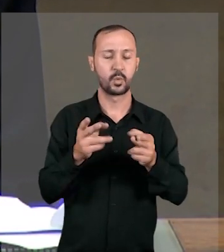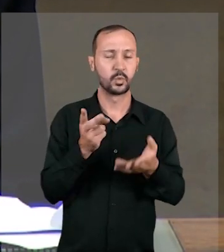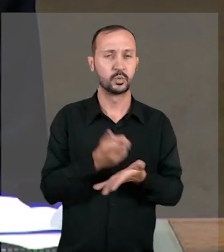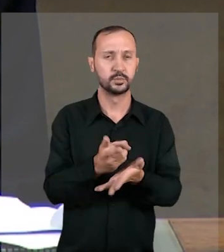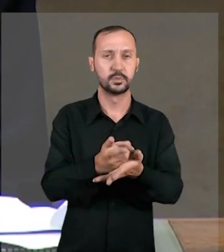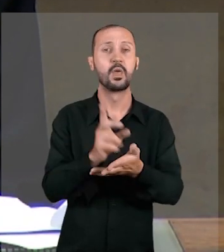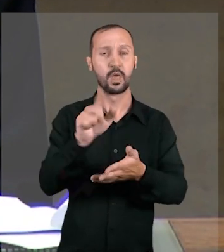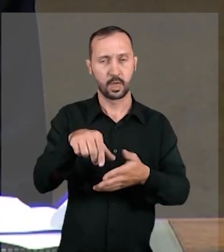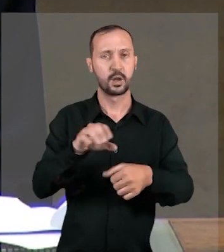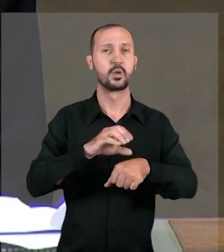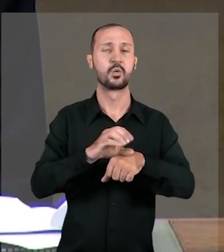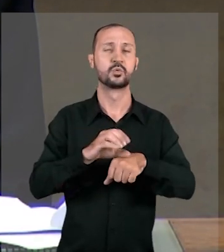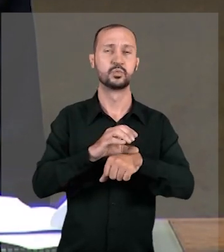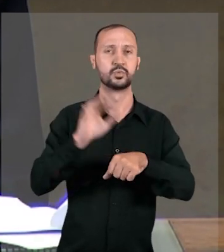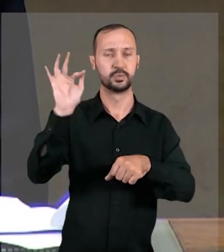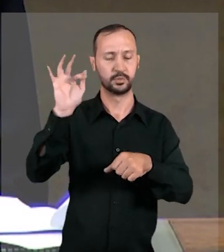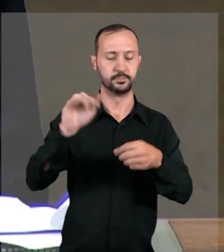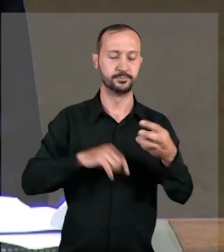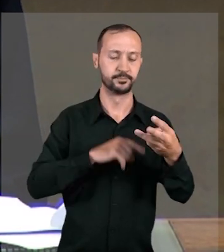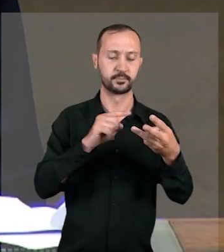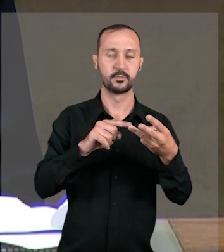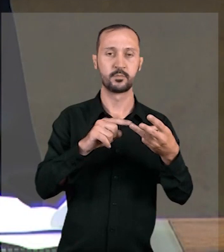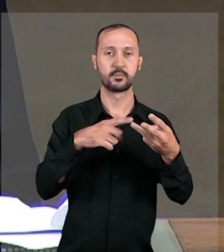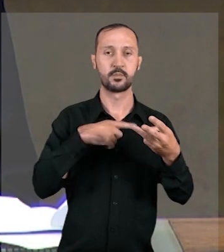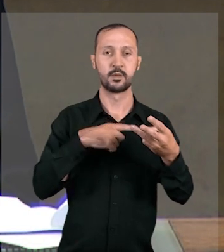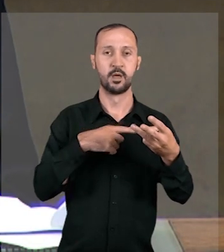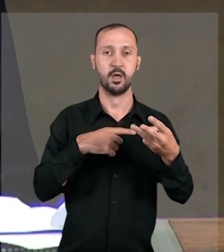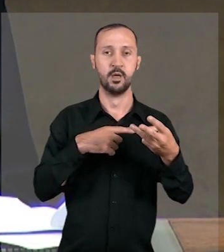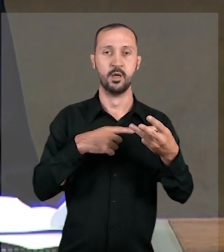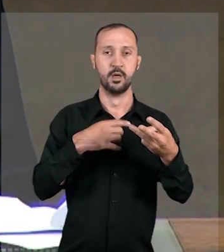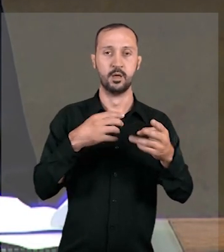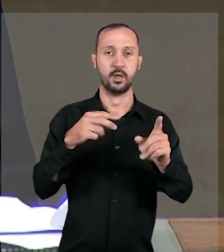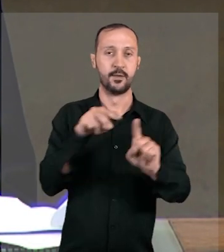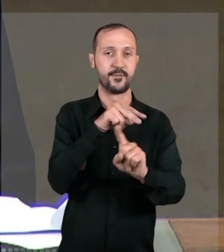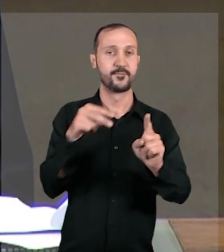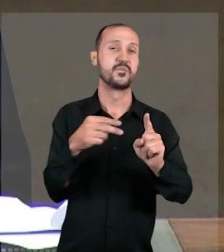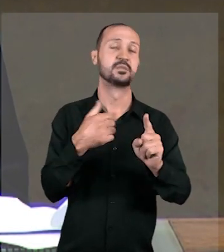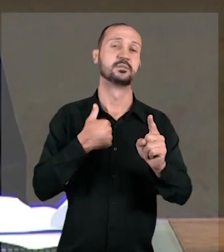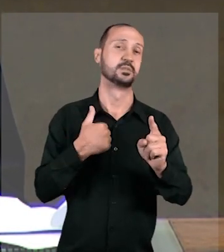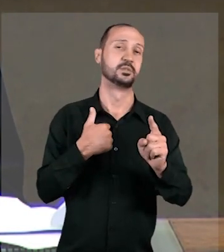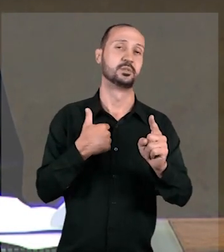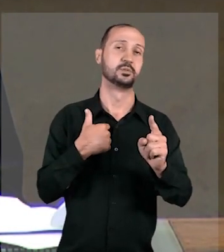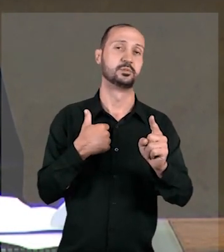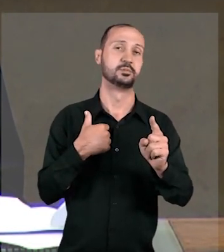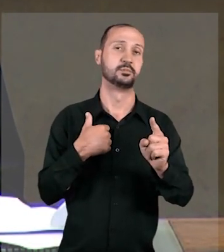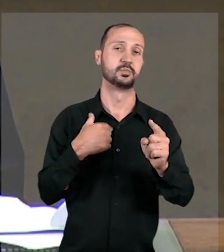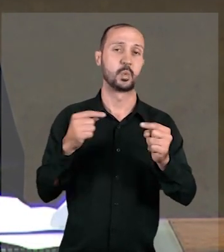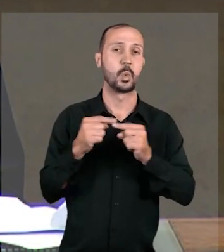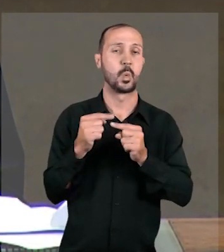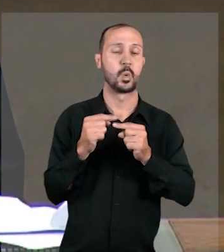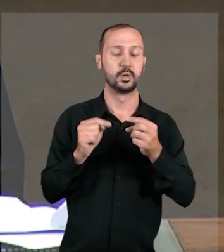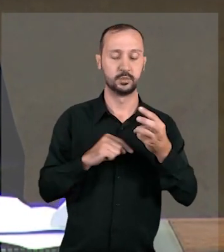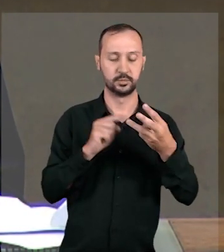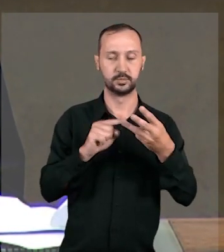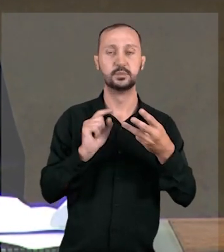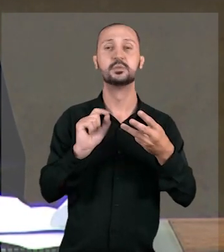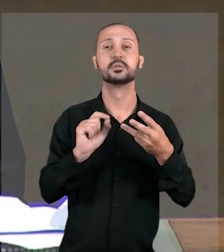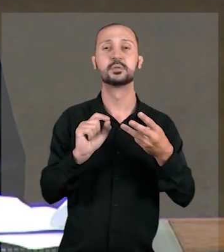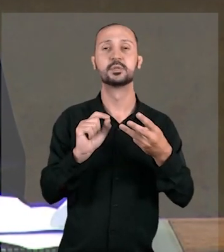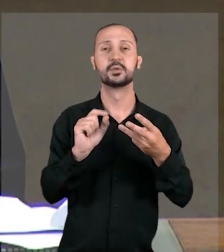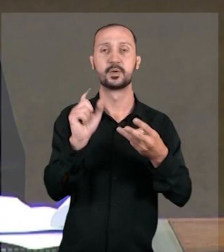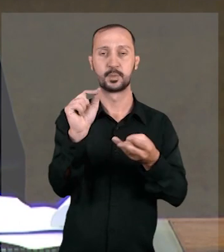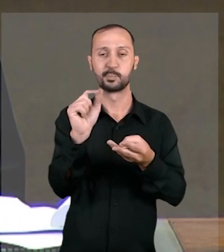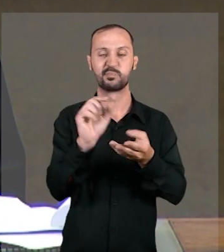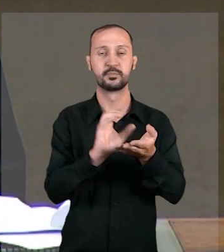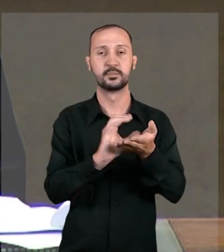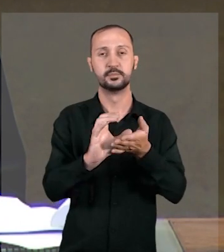estava, era constitucional. E teve a posição que eu defendi, que é a de que saber